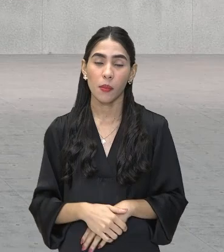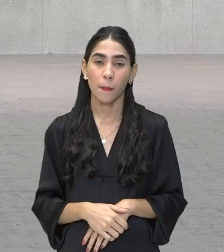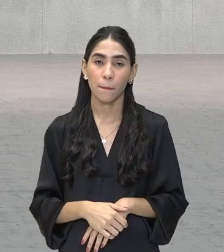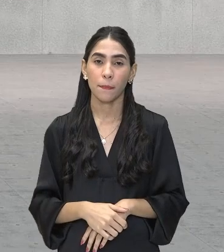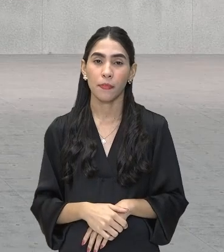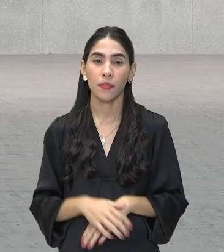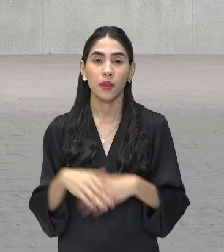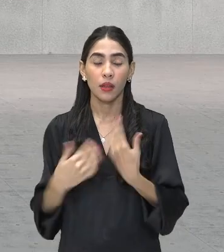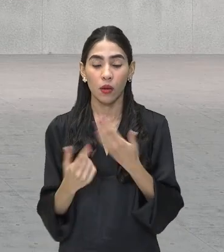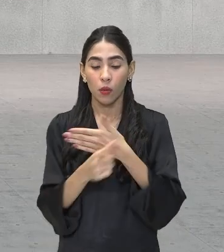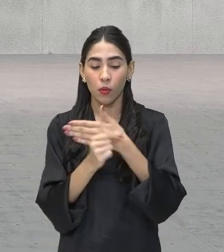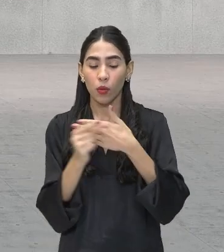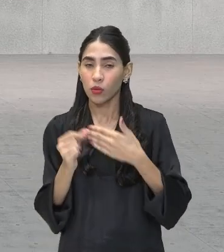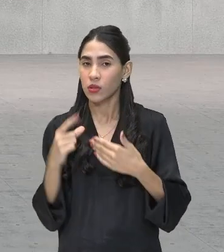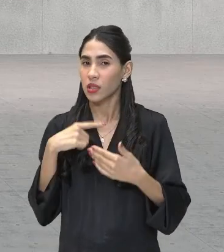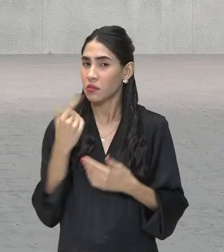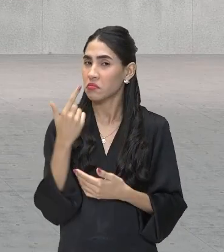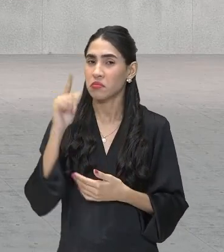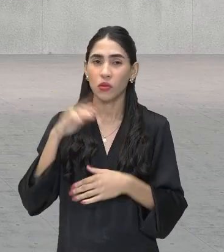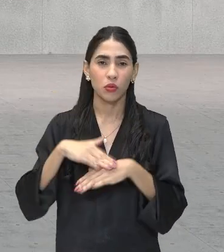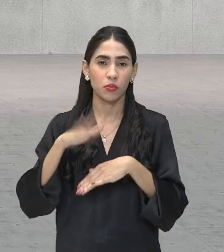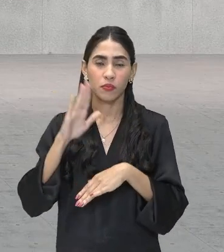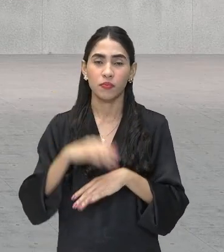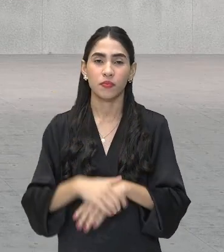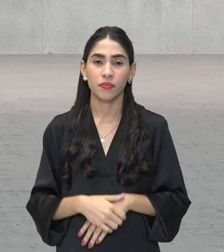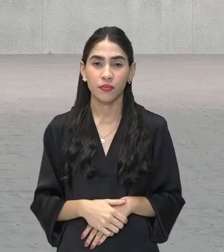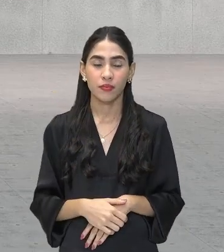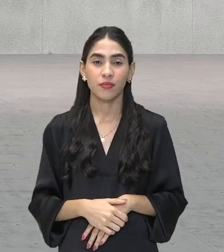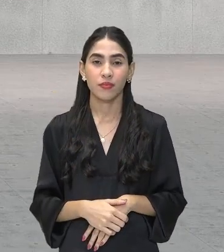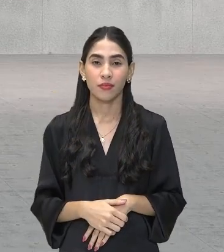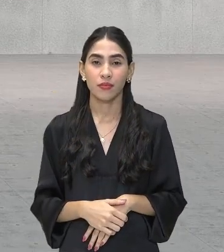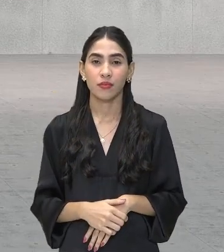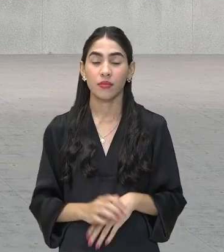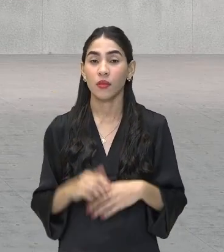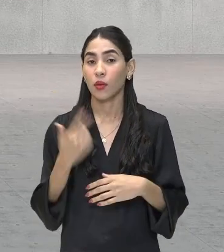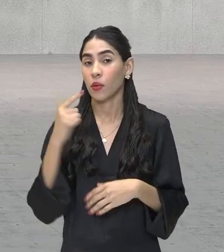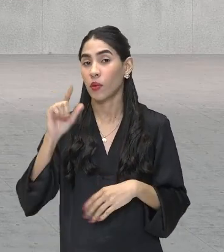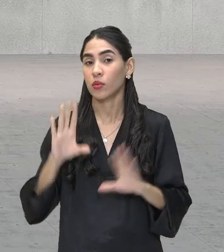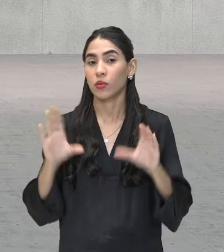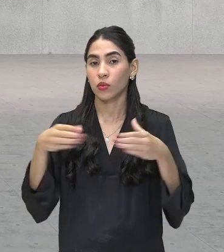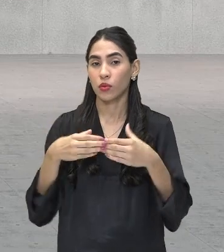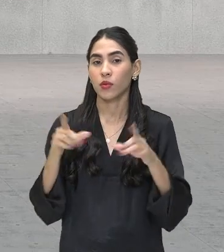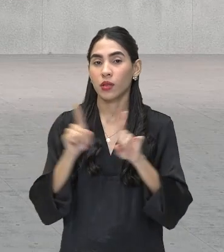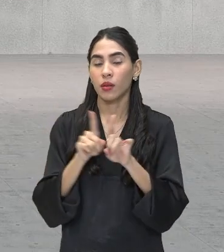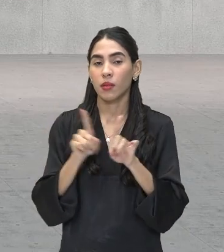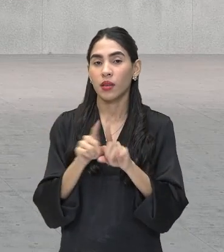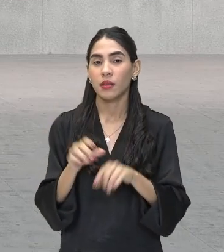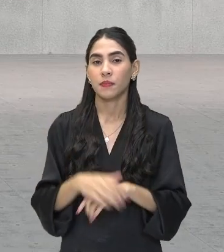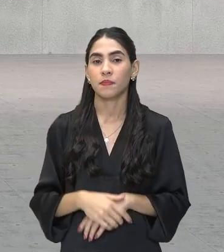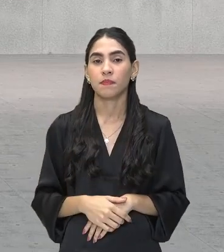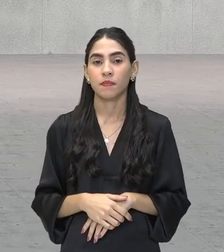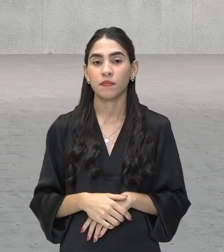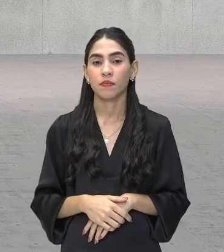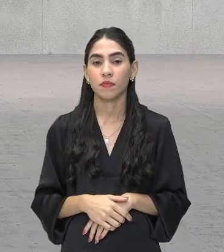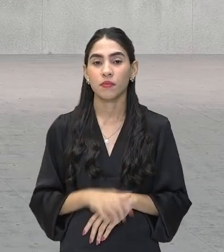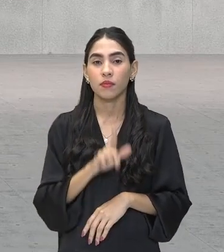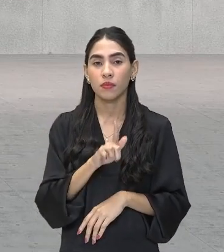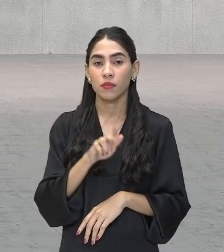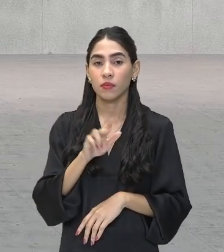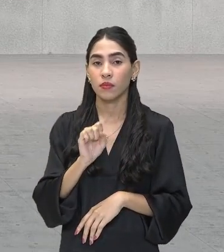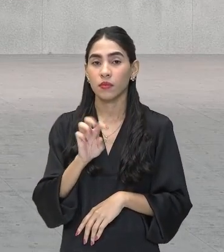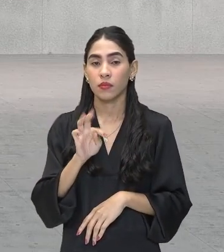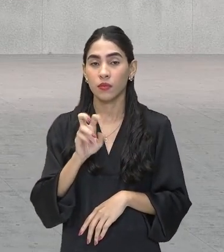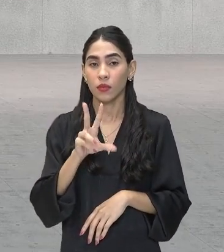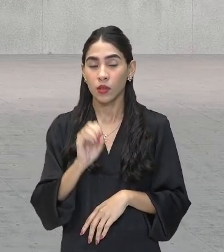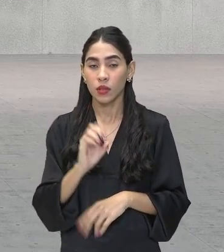entre esses autores tem muitos outros. E outro grupo como Gustave Le Bon